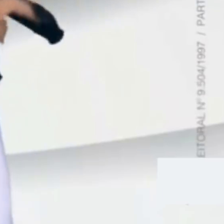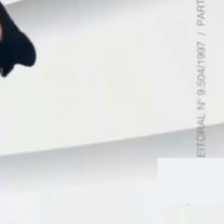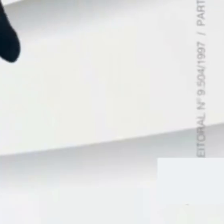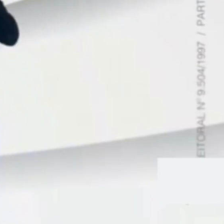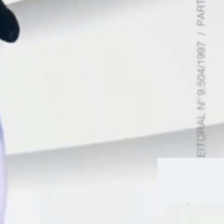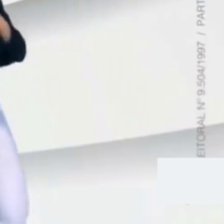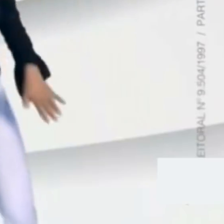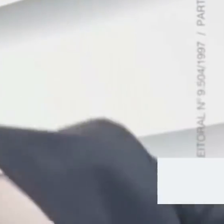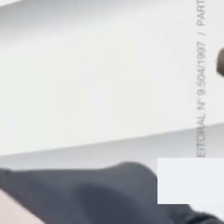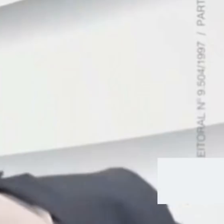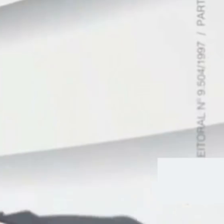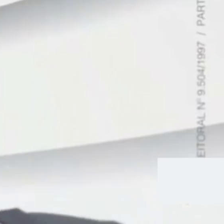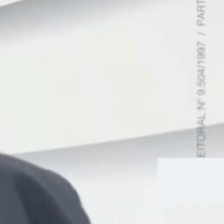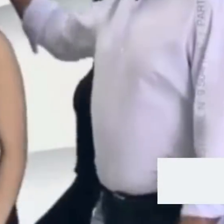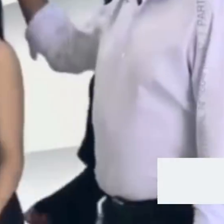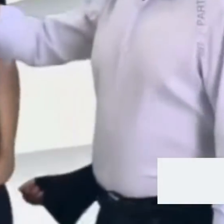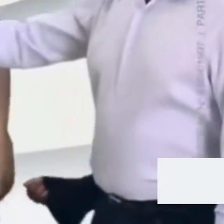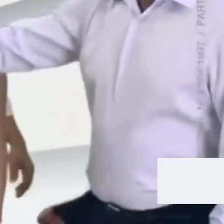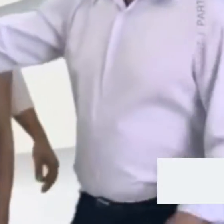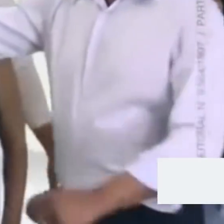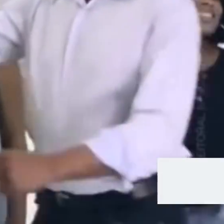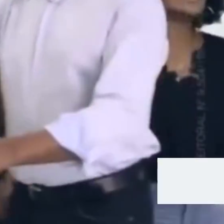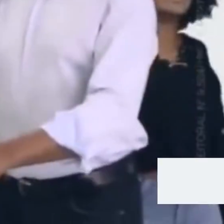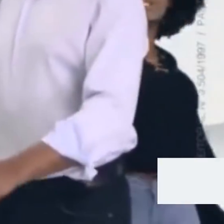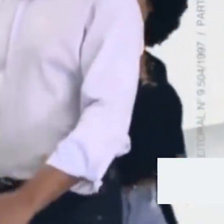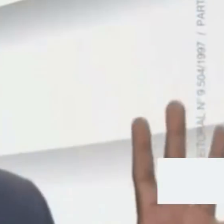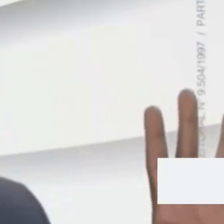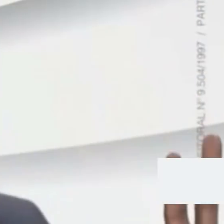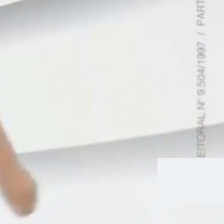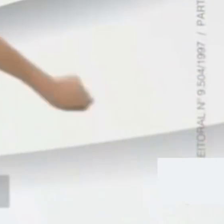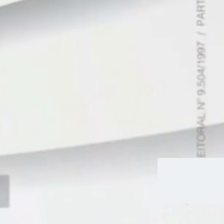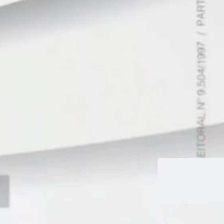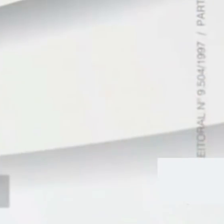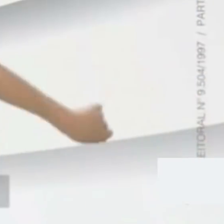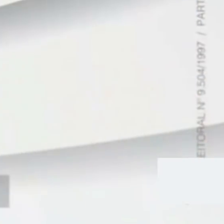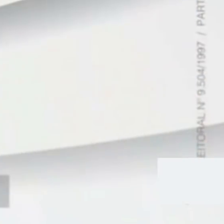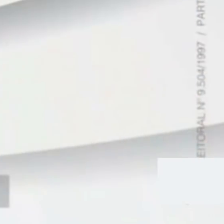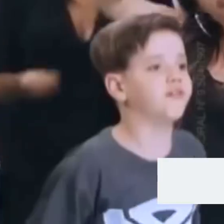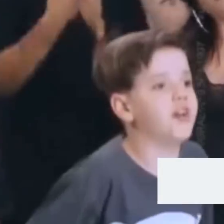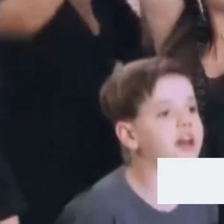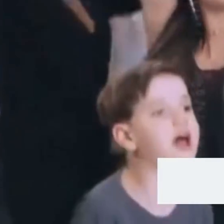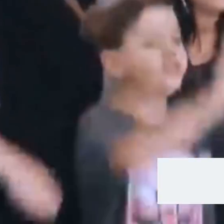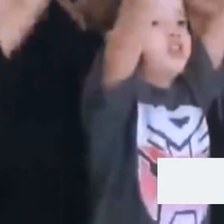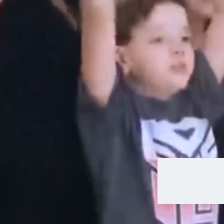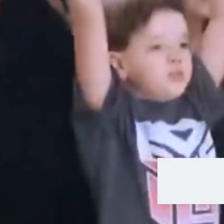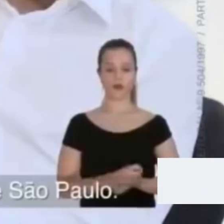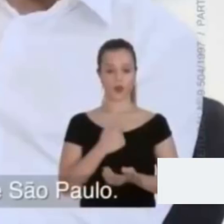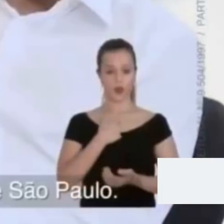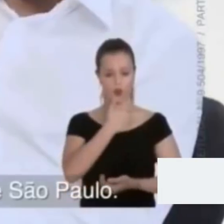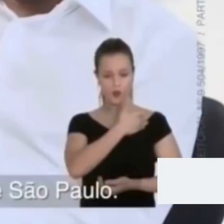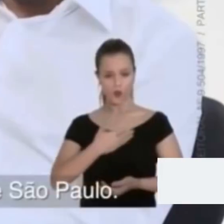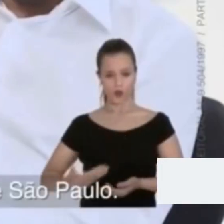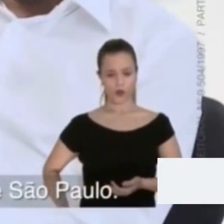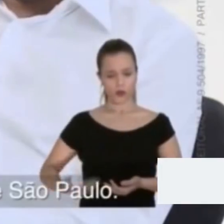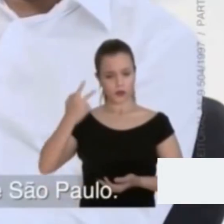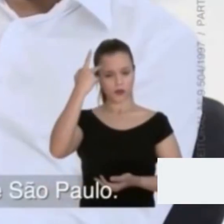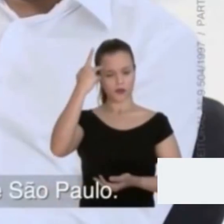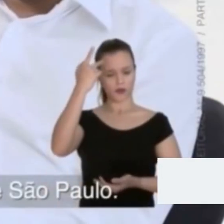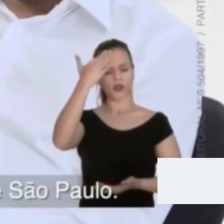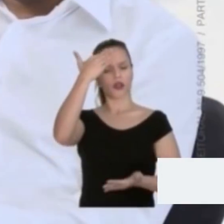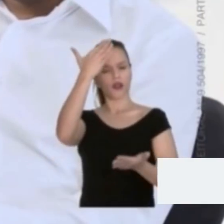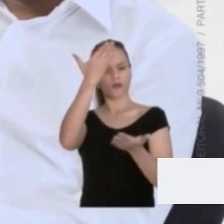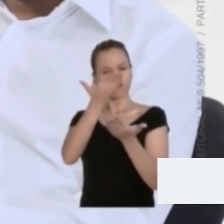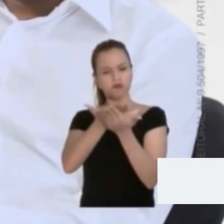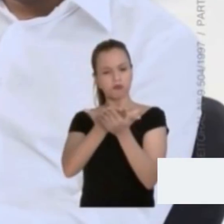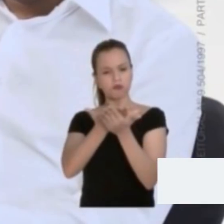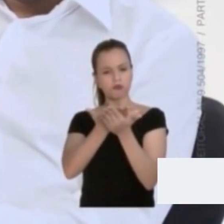São Paulo pode. Marcelo Cândido. Doce. Quero São Paulo diferente. Eu acredito que é possível ser governador de São